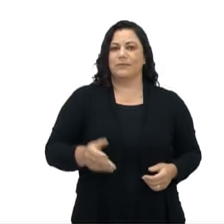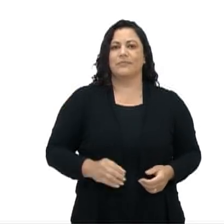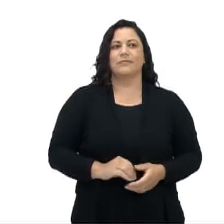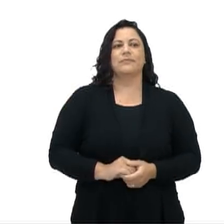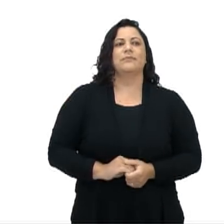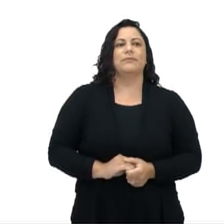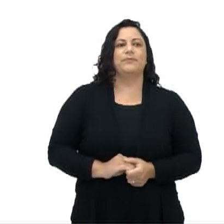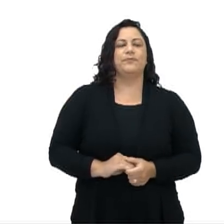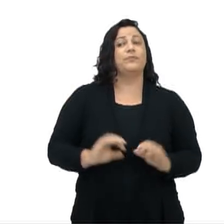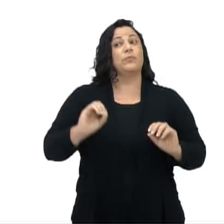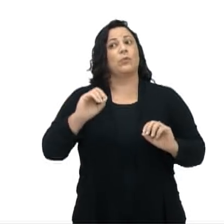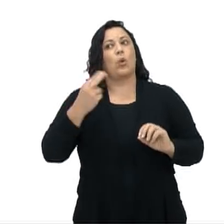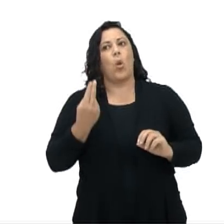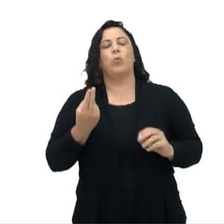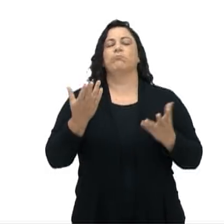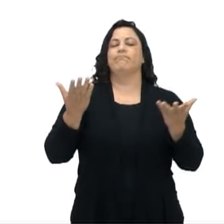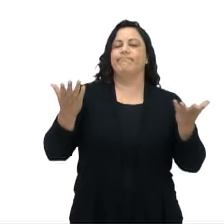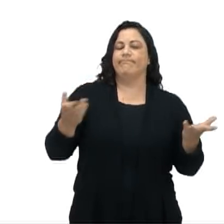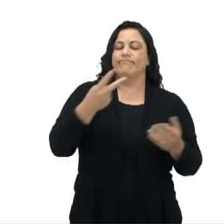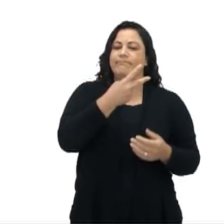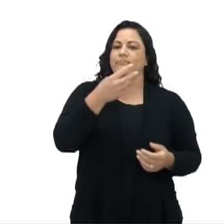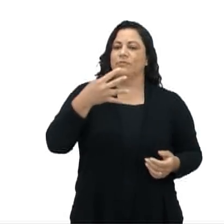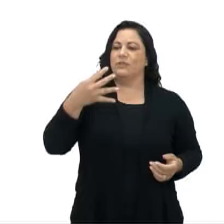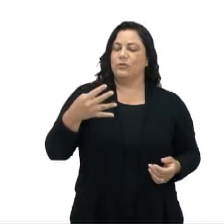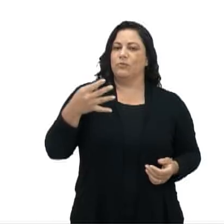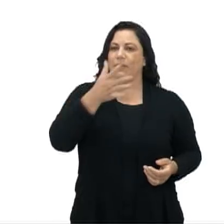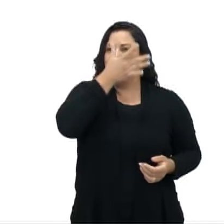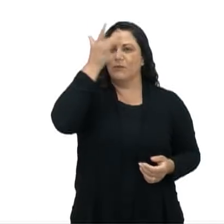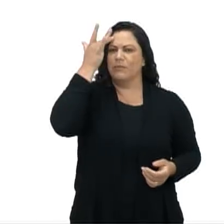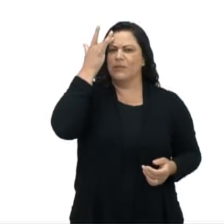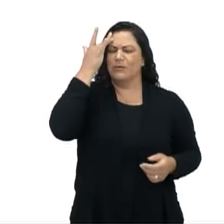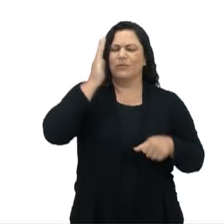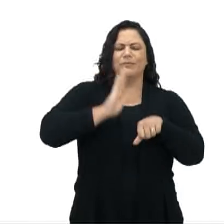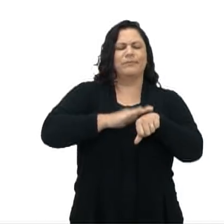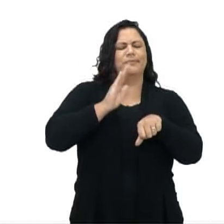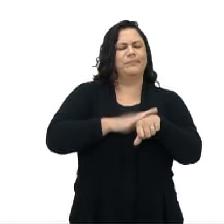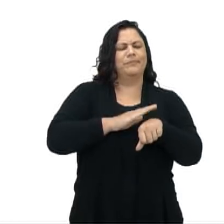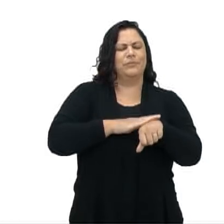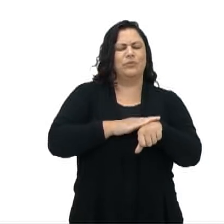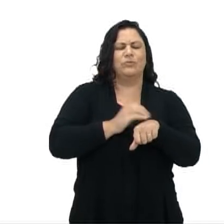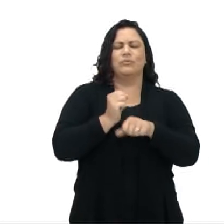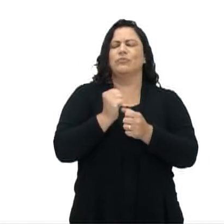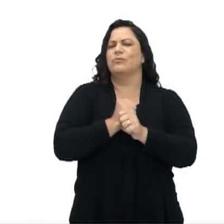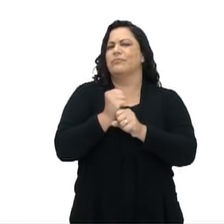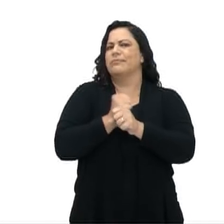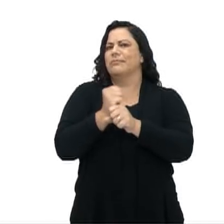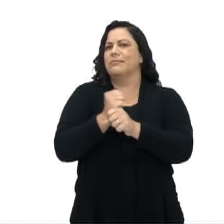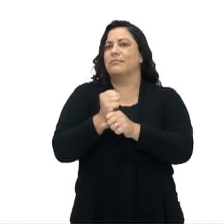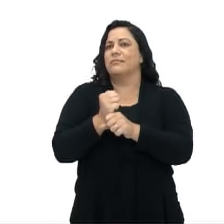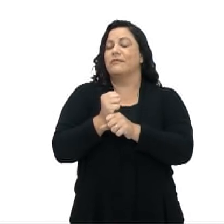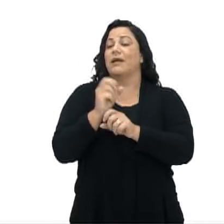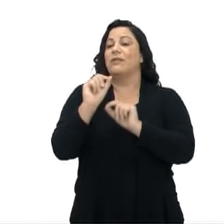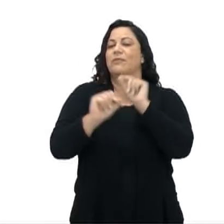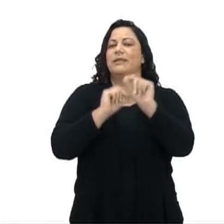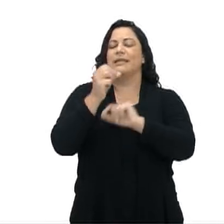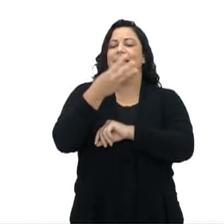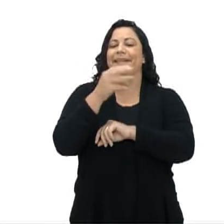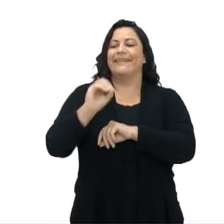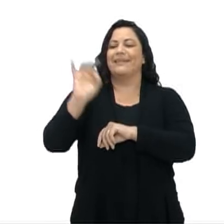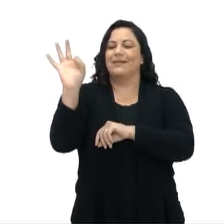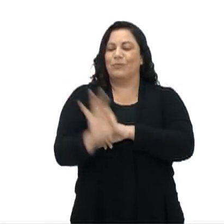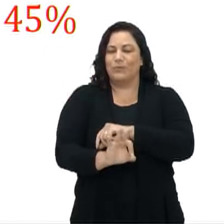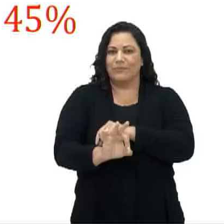Ou seja, as 24 pessoas que responderam que passam muito tempo equivale a 30% do total de